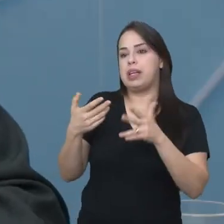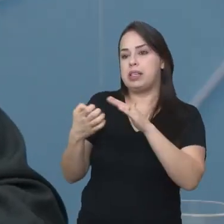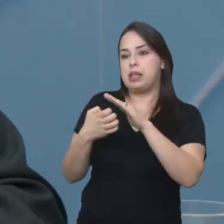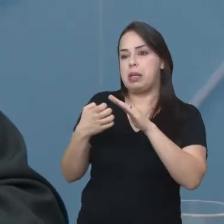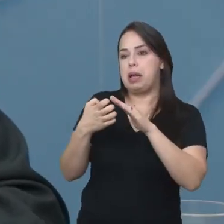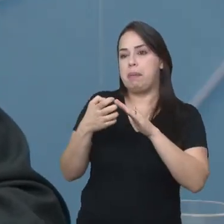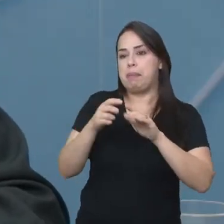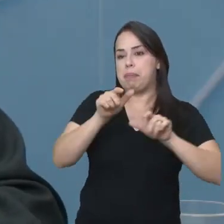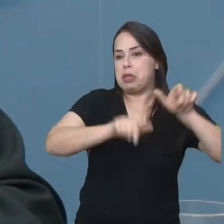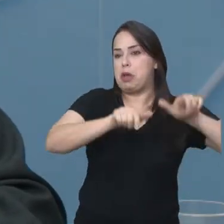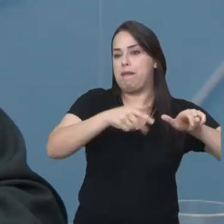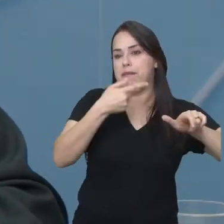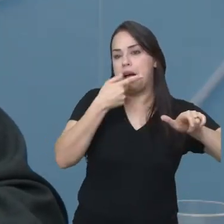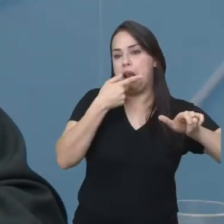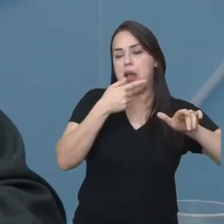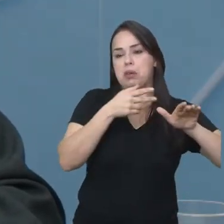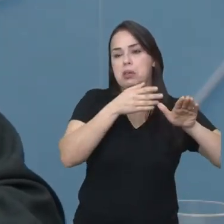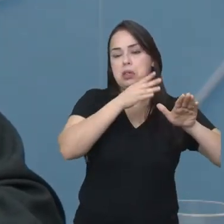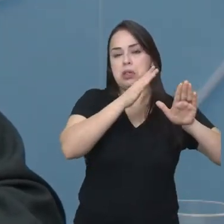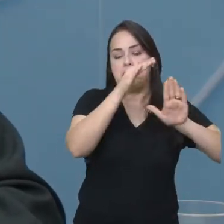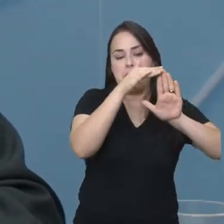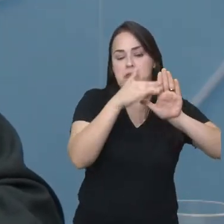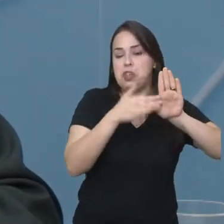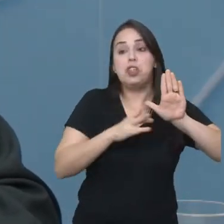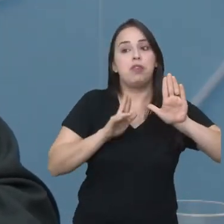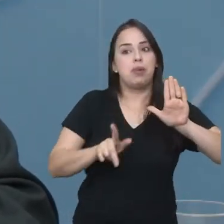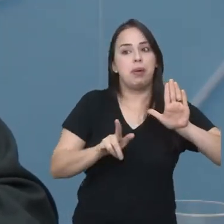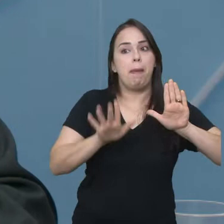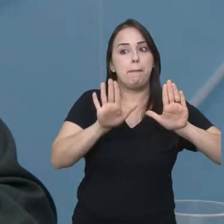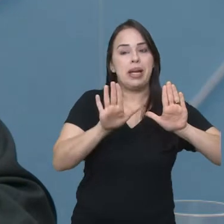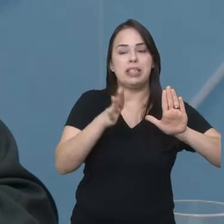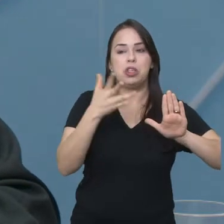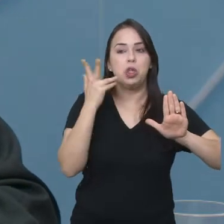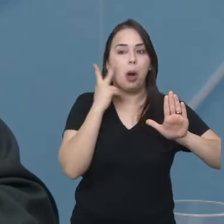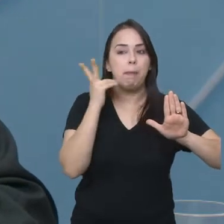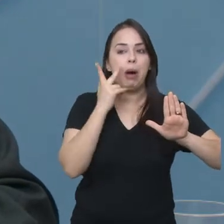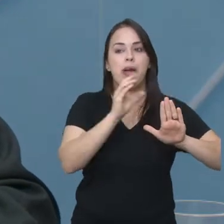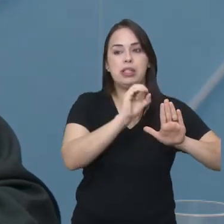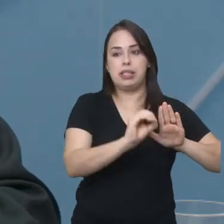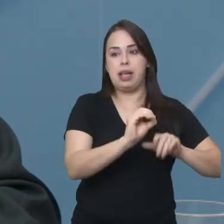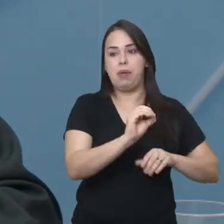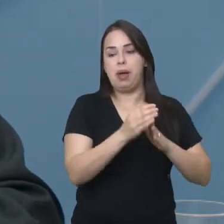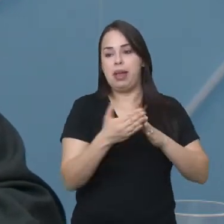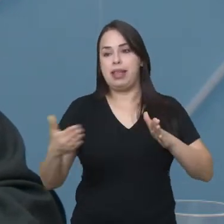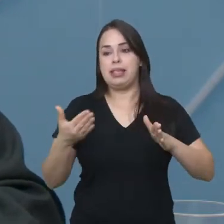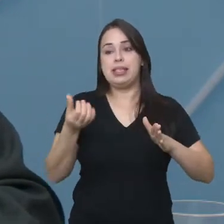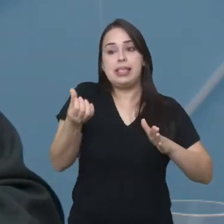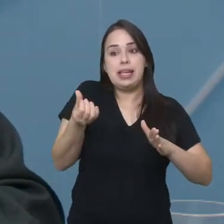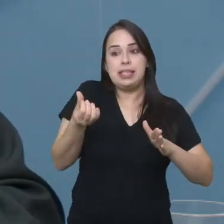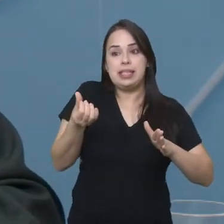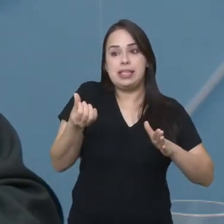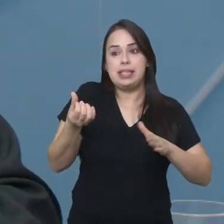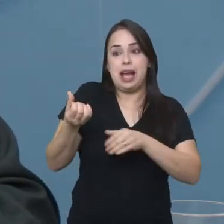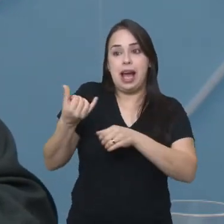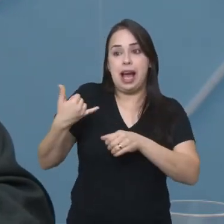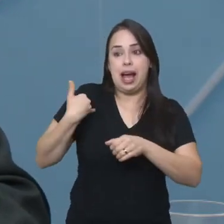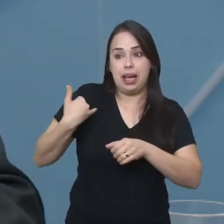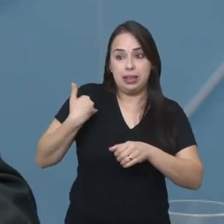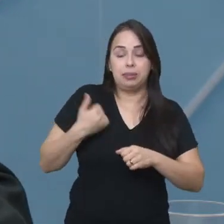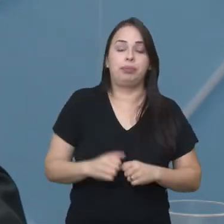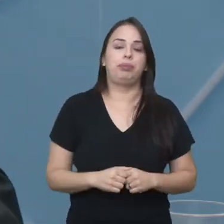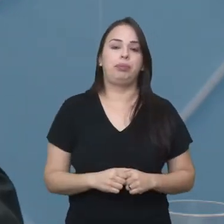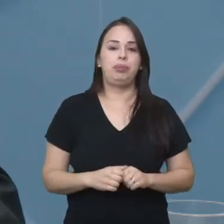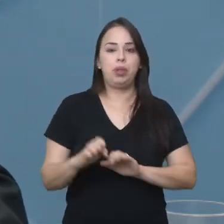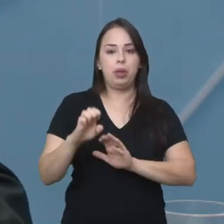diversas classificações, né? Mas a mais comum é de 0 a 6 anos a primeira infância, né? O Estatuto traz